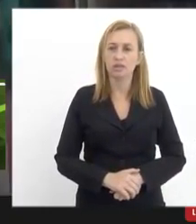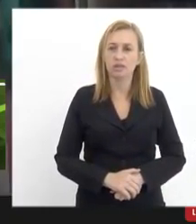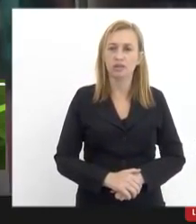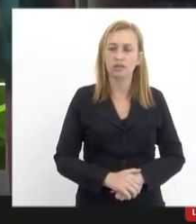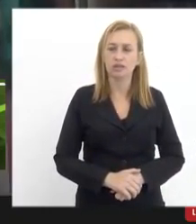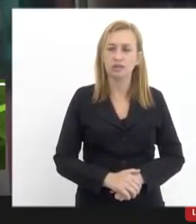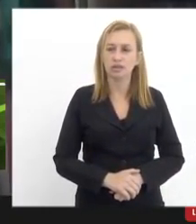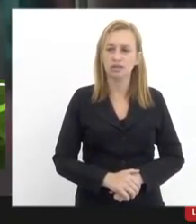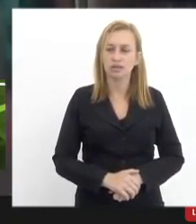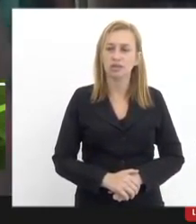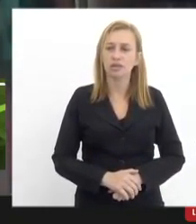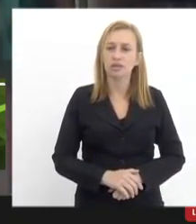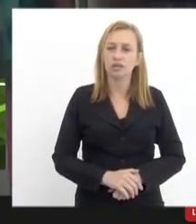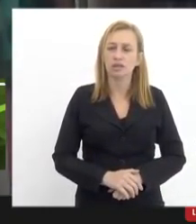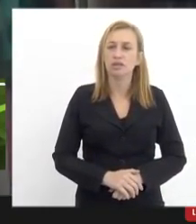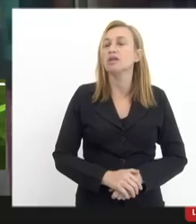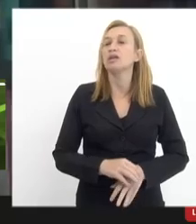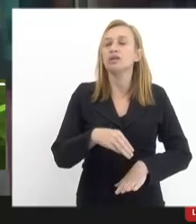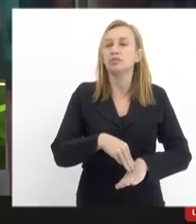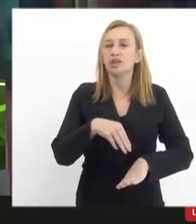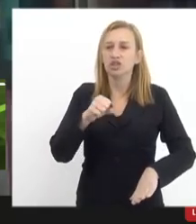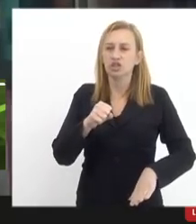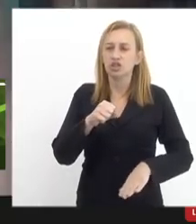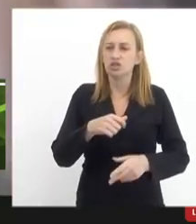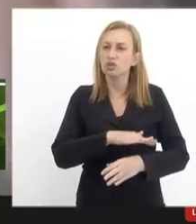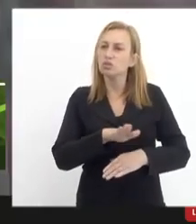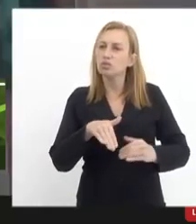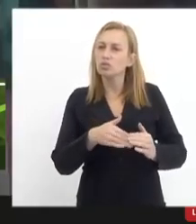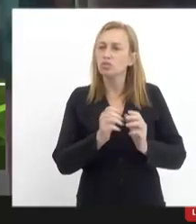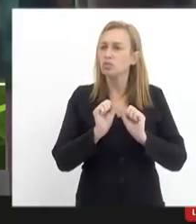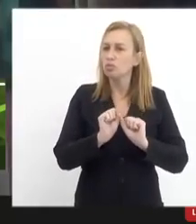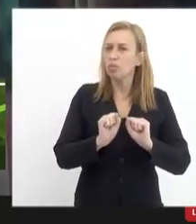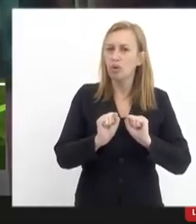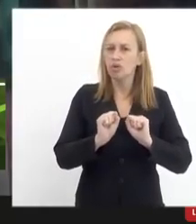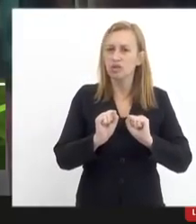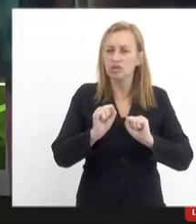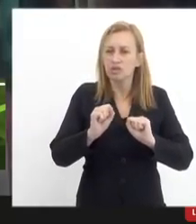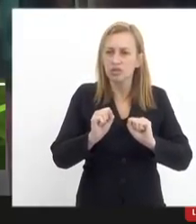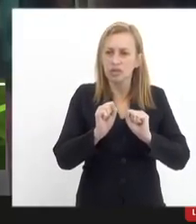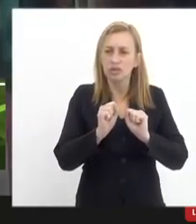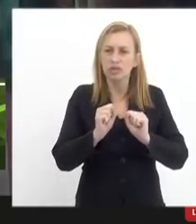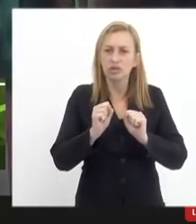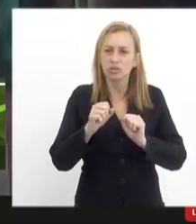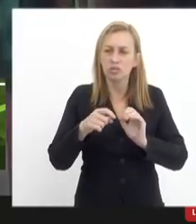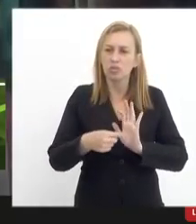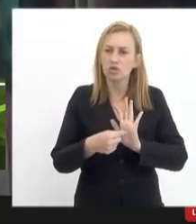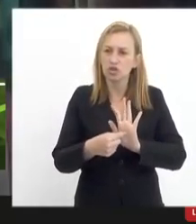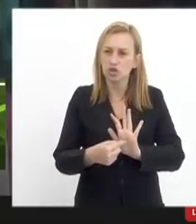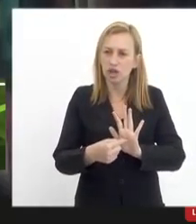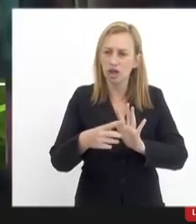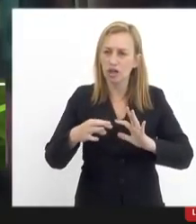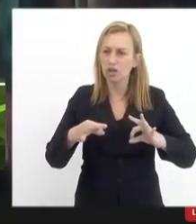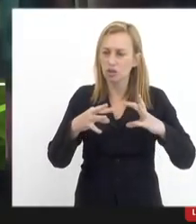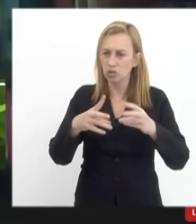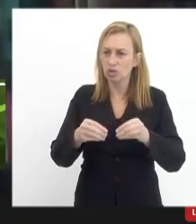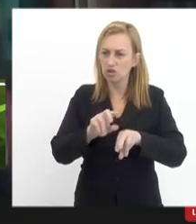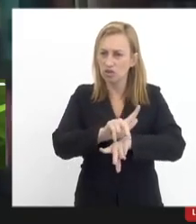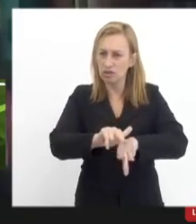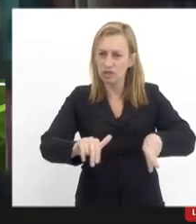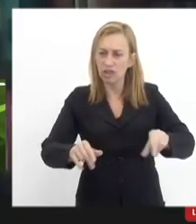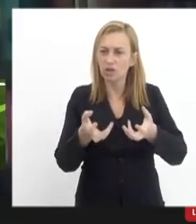apagão cultural, que os mestres e mestras possam iluminar nossos caminhos, eu